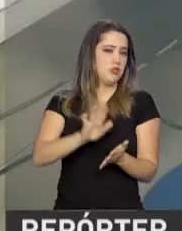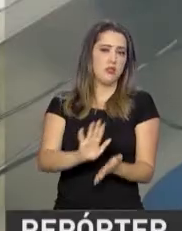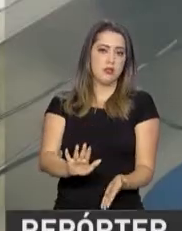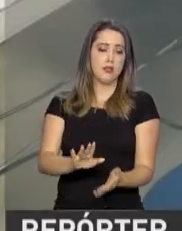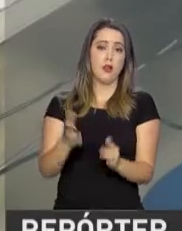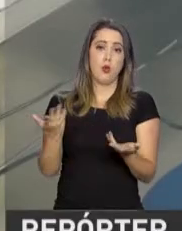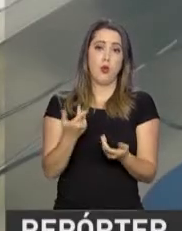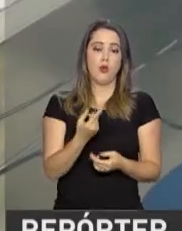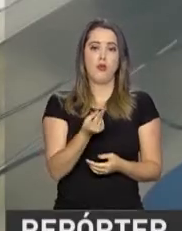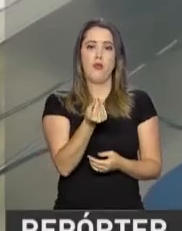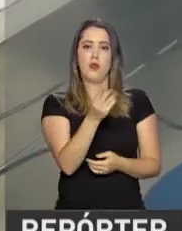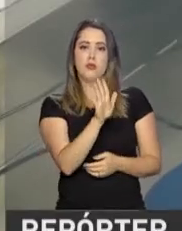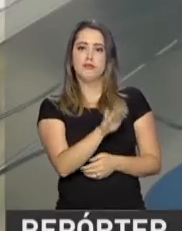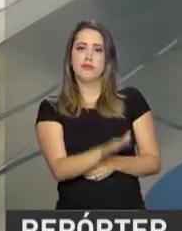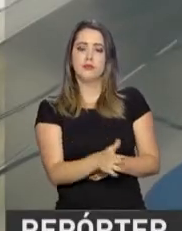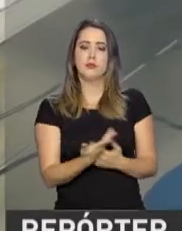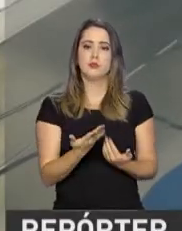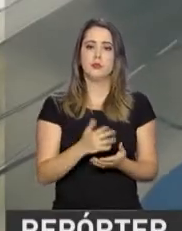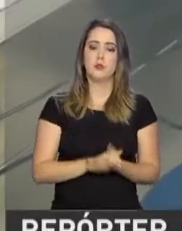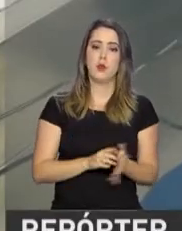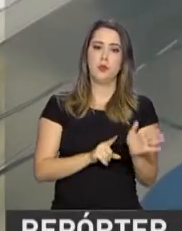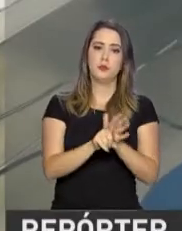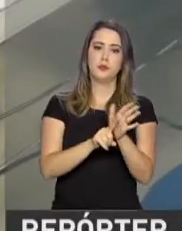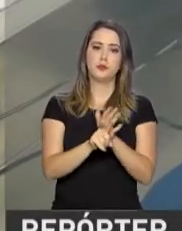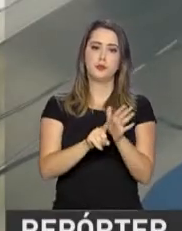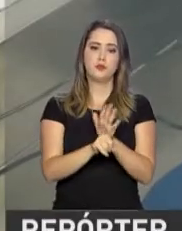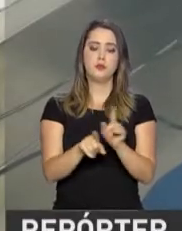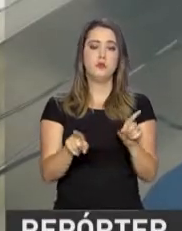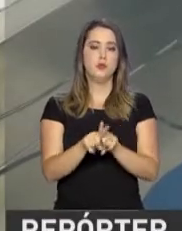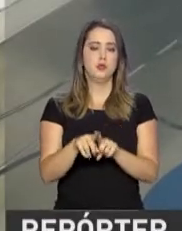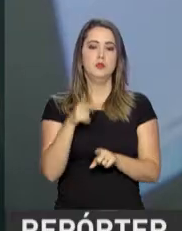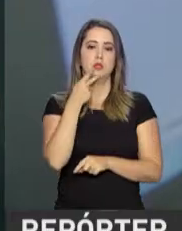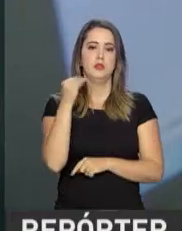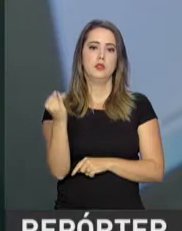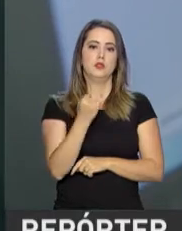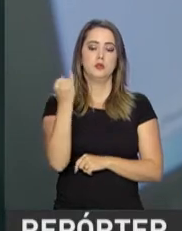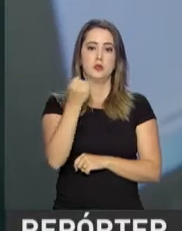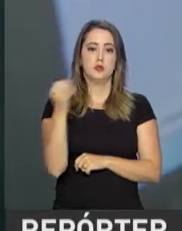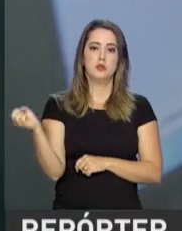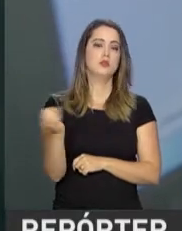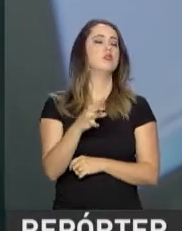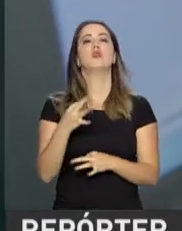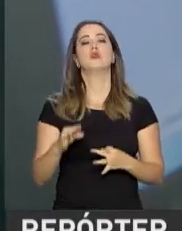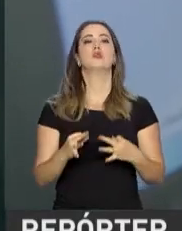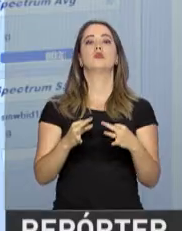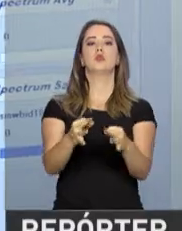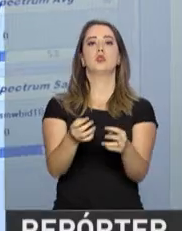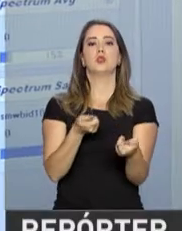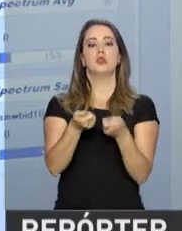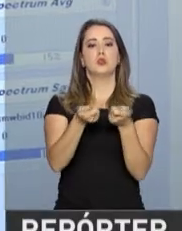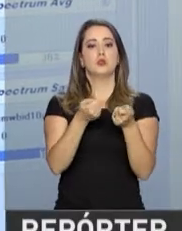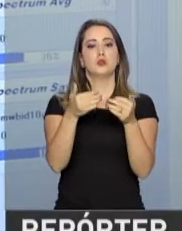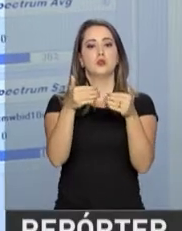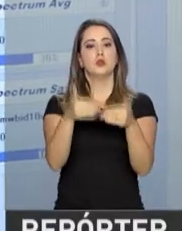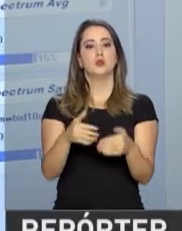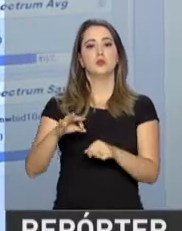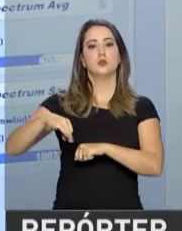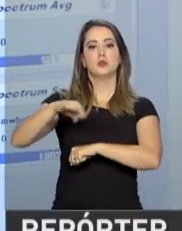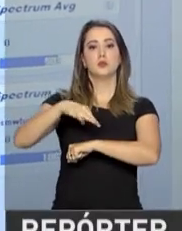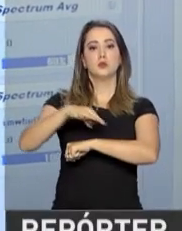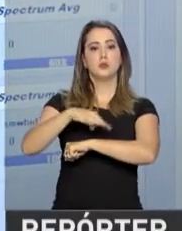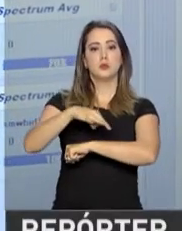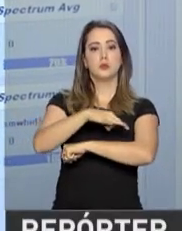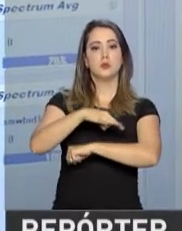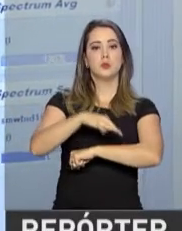mais barato o pesquisador da fiocruz também destacou que com a nova tecnologia o controle da presença de mosquitos infectados